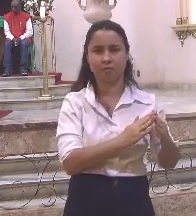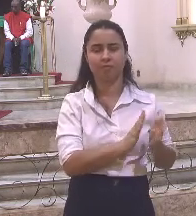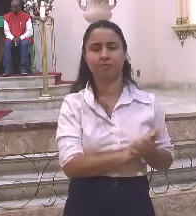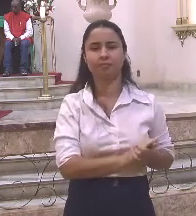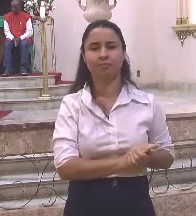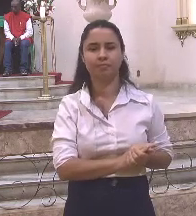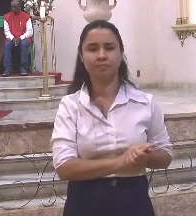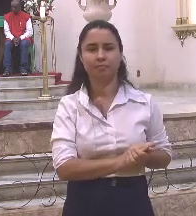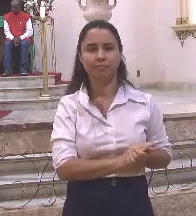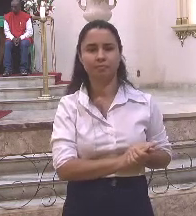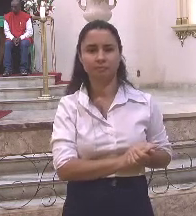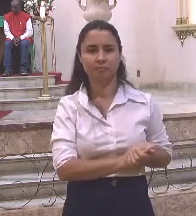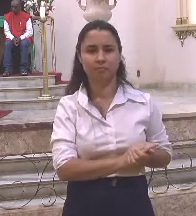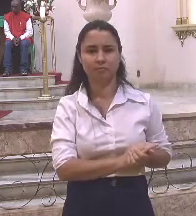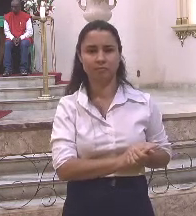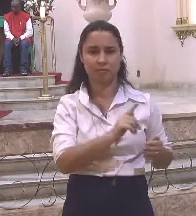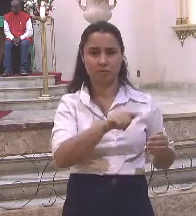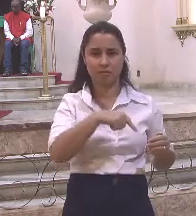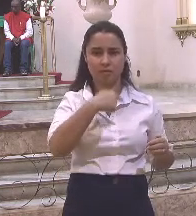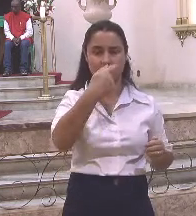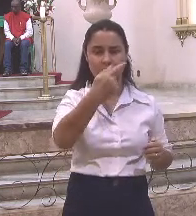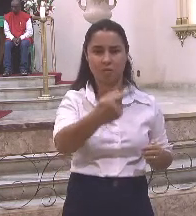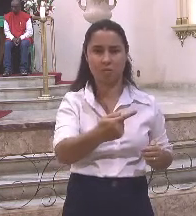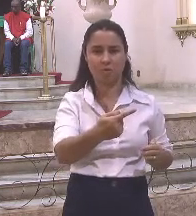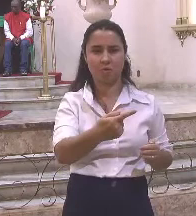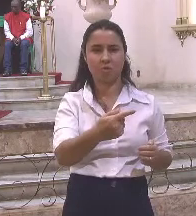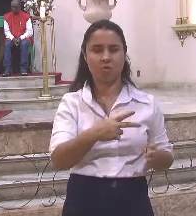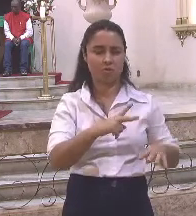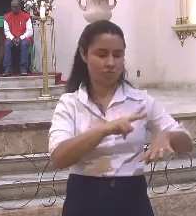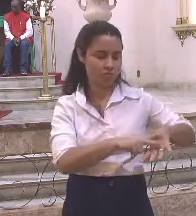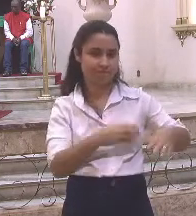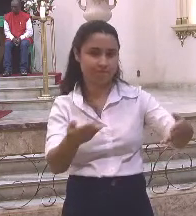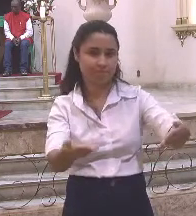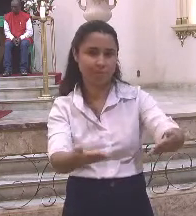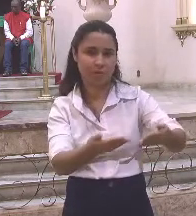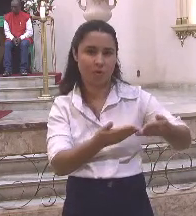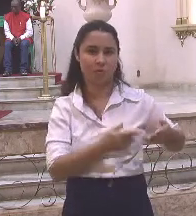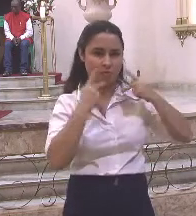viúva que mais tarde hospedou o profeta Eliseu.